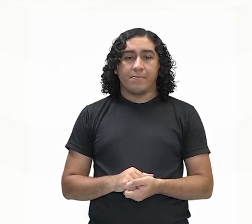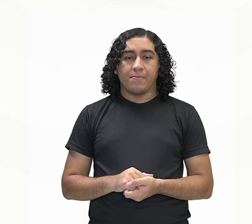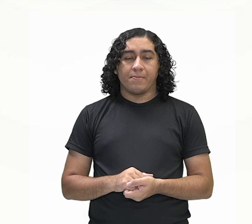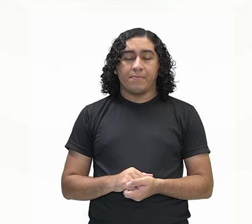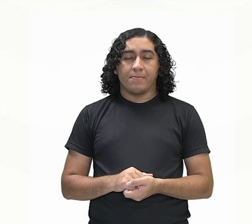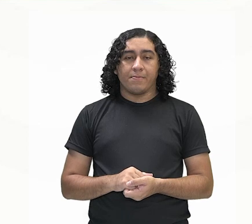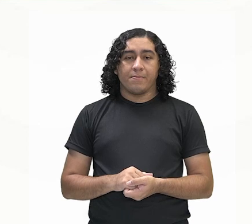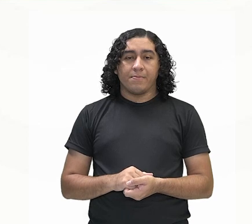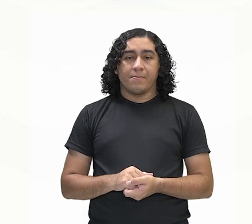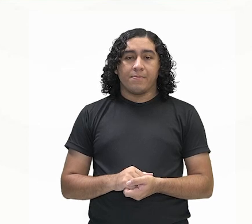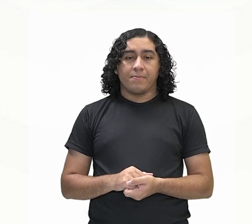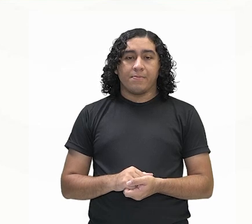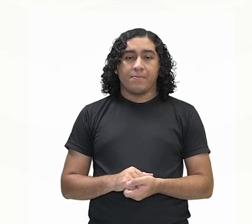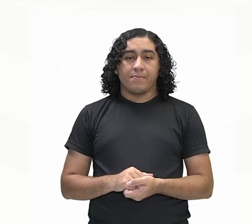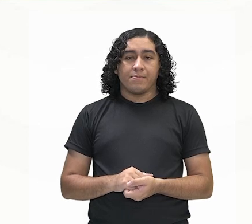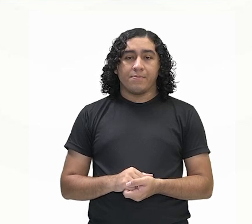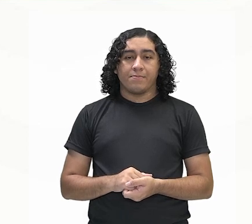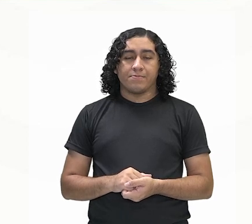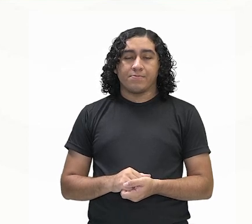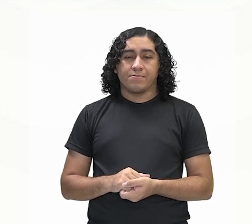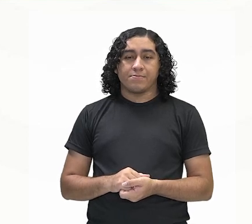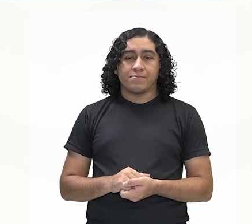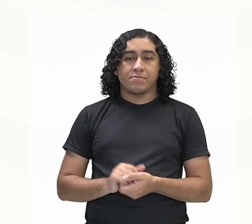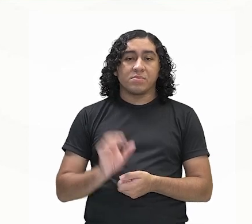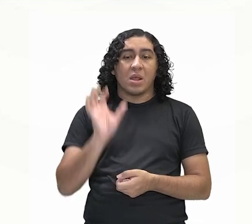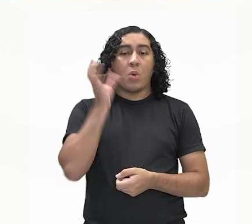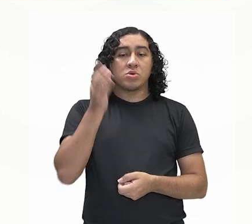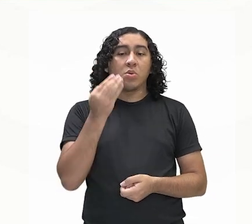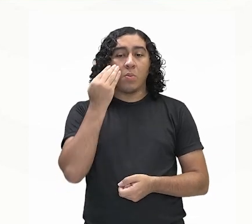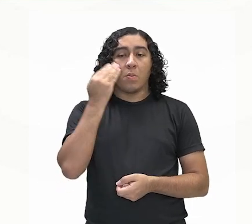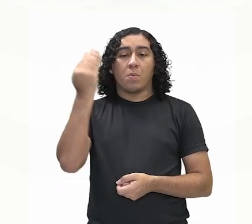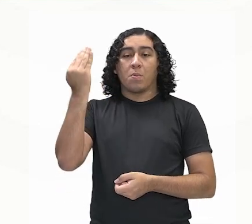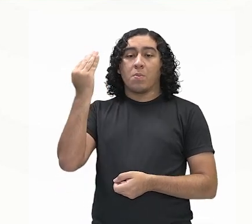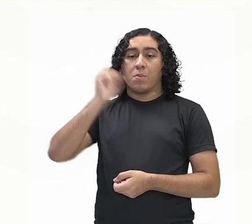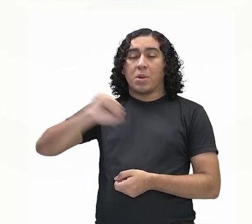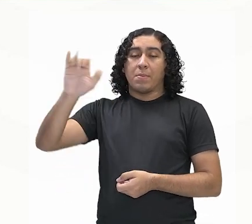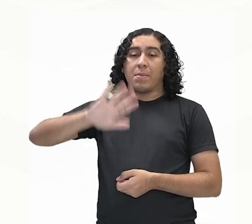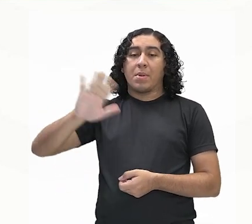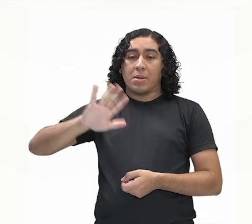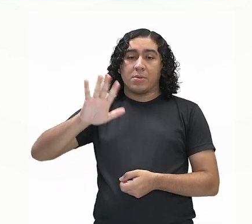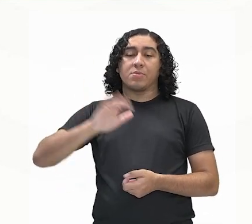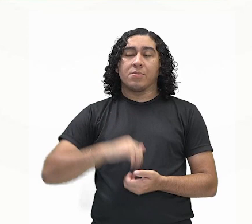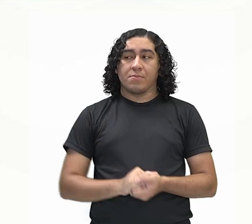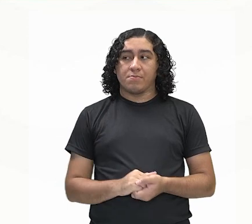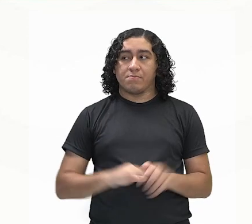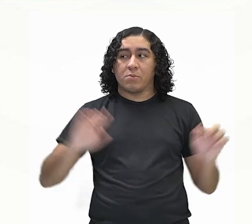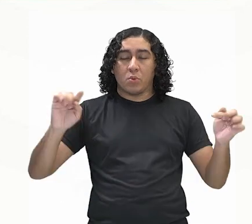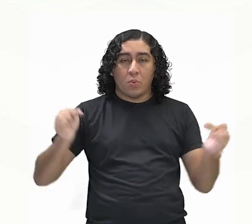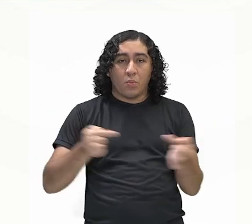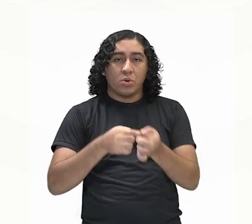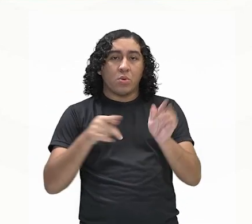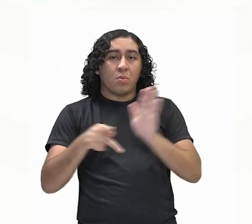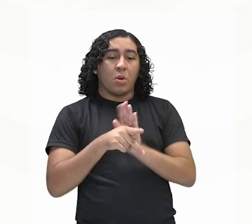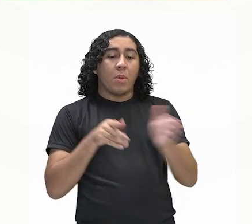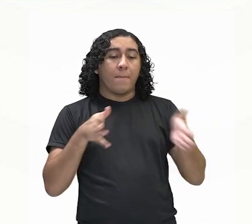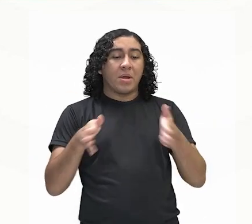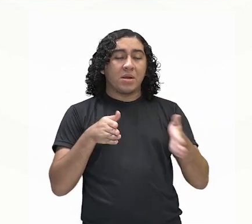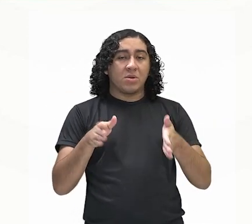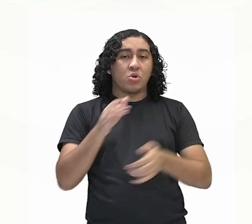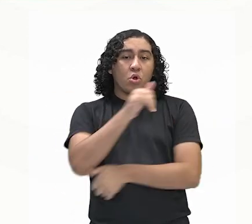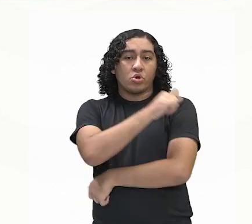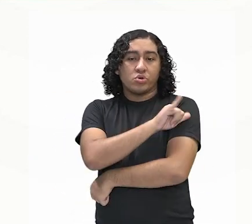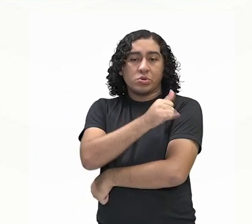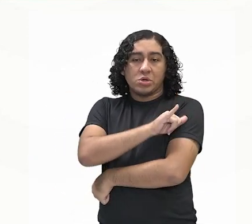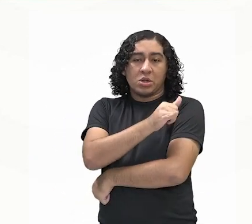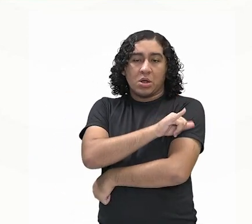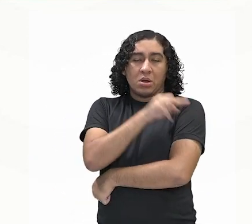aconteceu aqui no Rio de Janeiro, esse é o local onde a conferência aconteceu. Durante os dias de conferência, o Rio de Janeiro se tornou